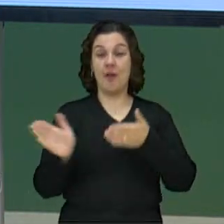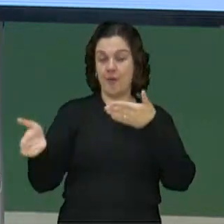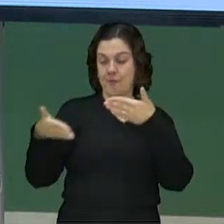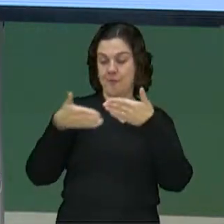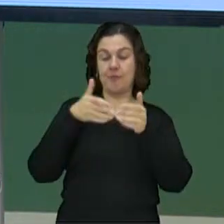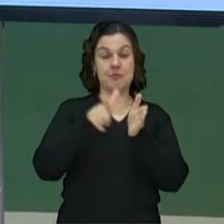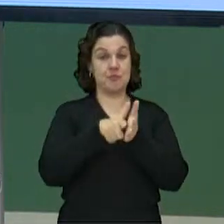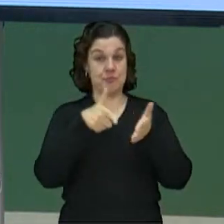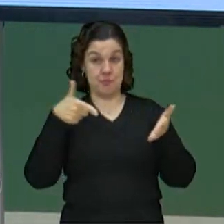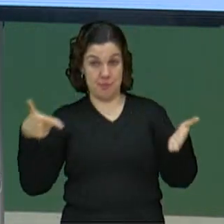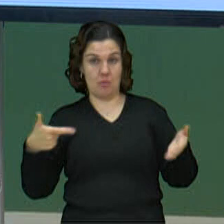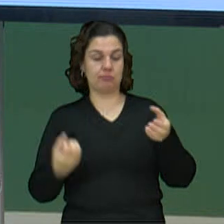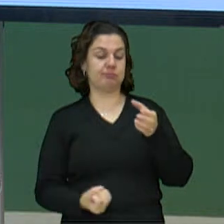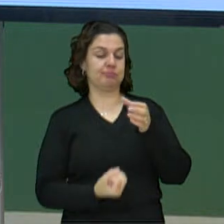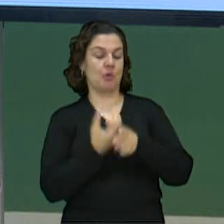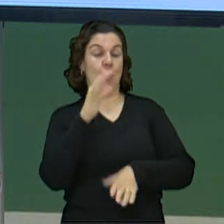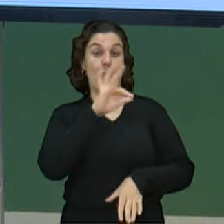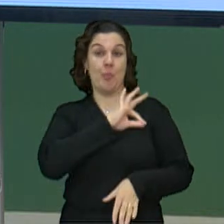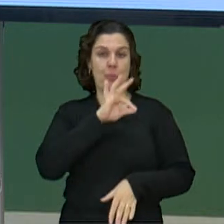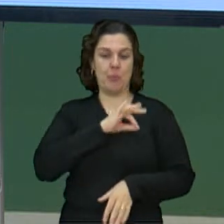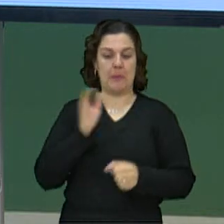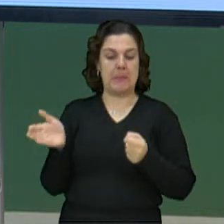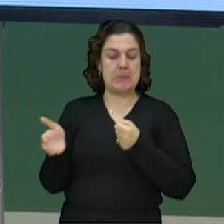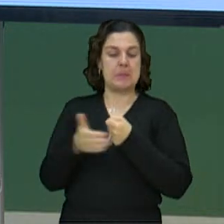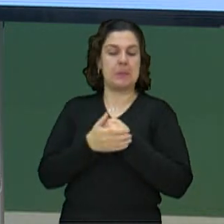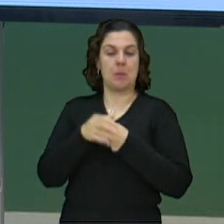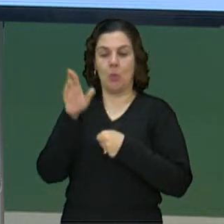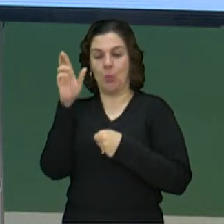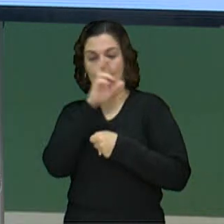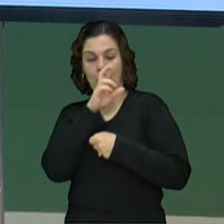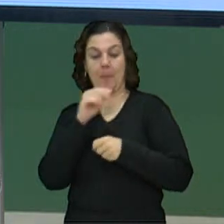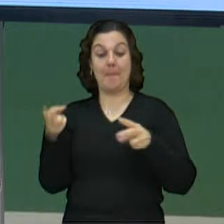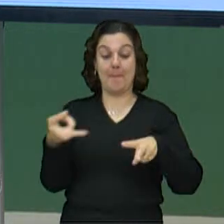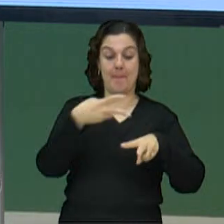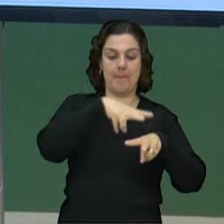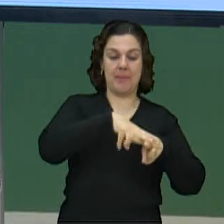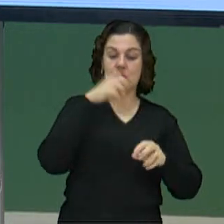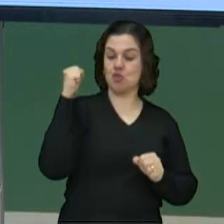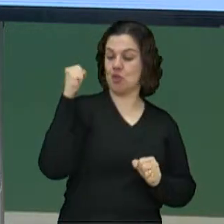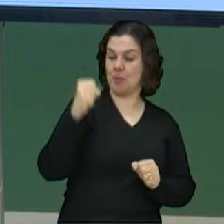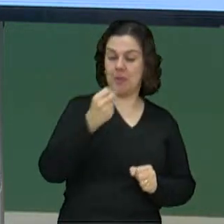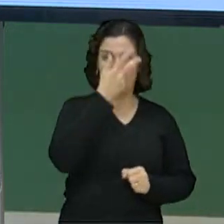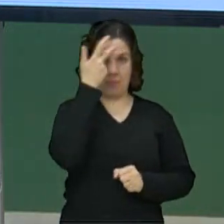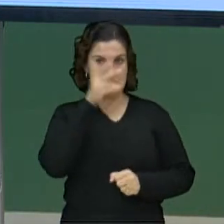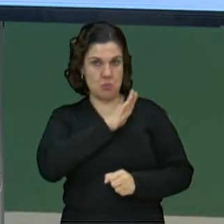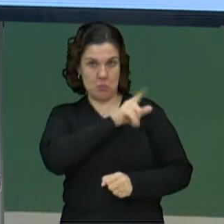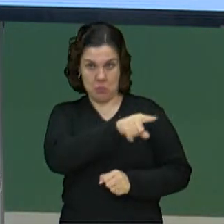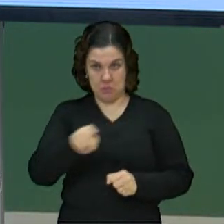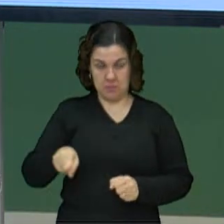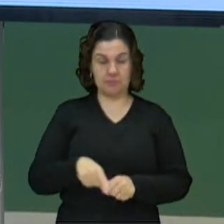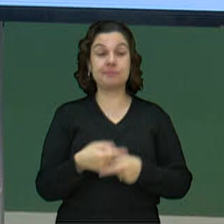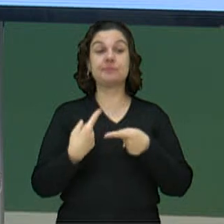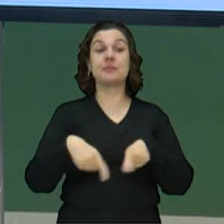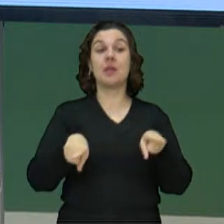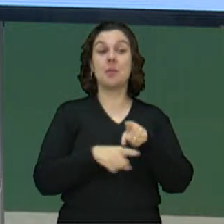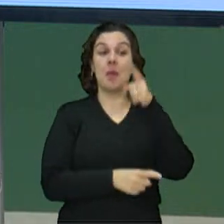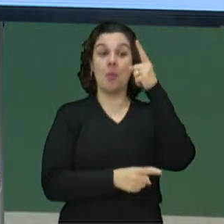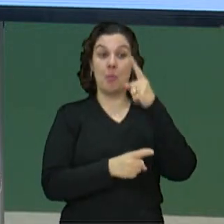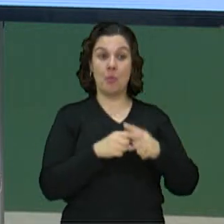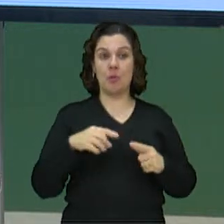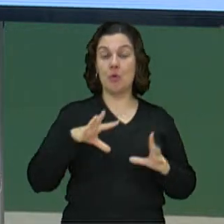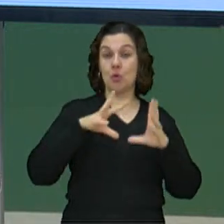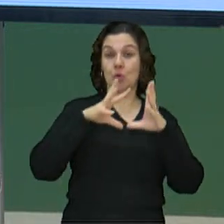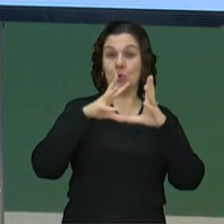os jornais, criou uma polícia secreta que prendia e assassinava os adversários. Ainda proibiu todos